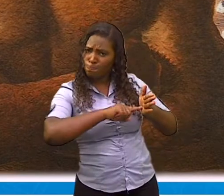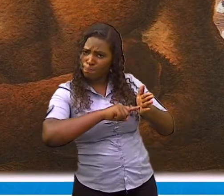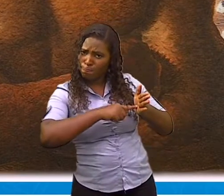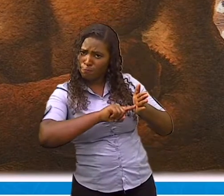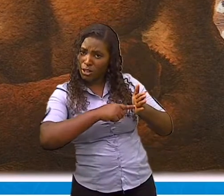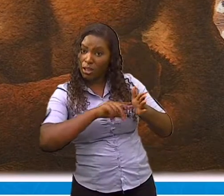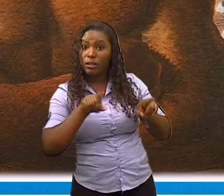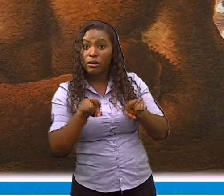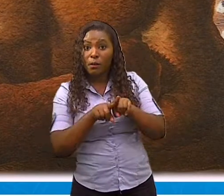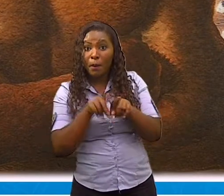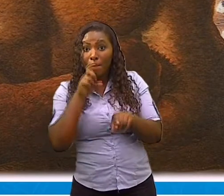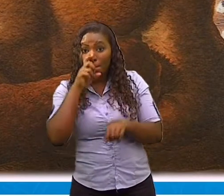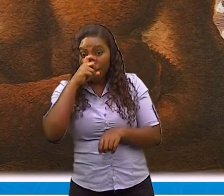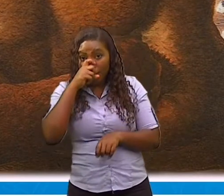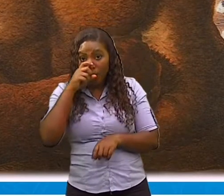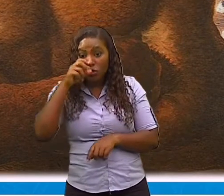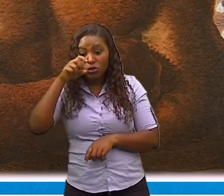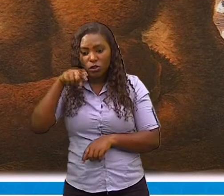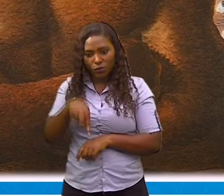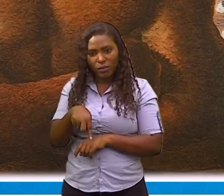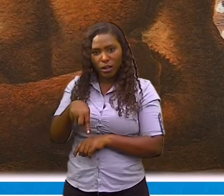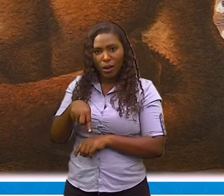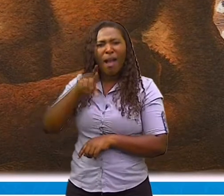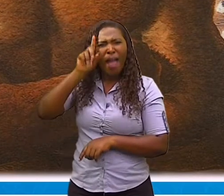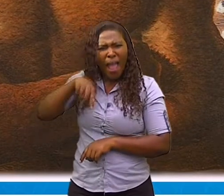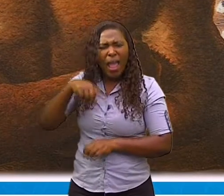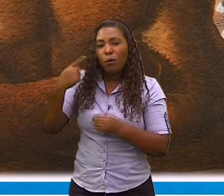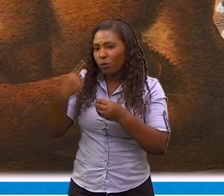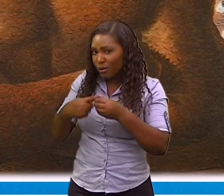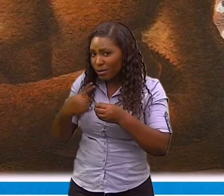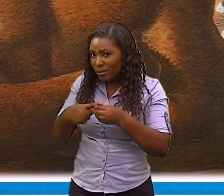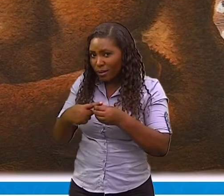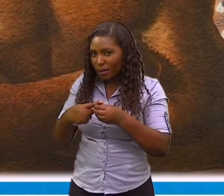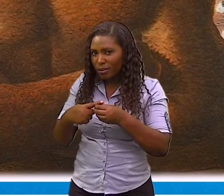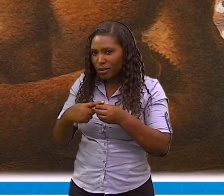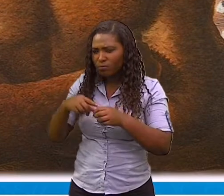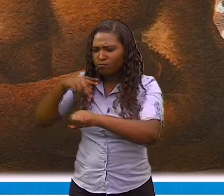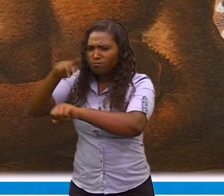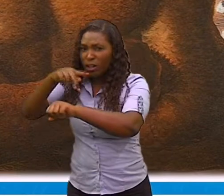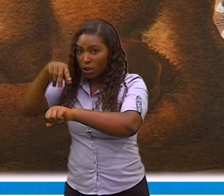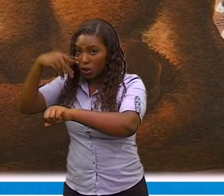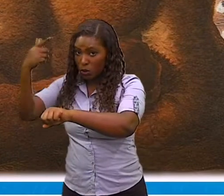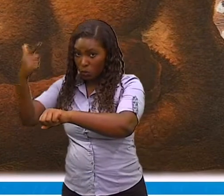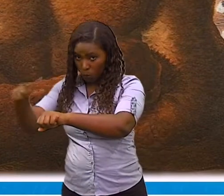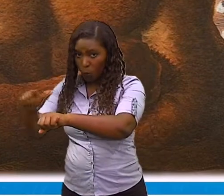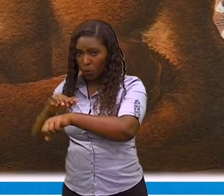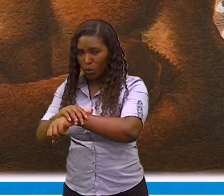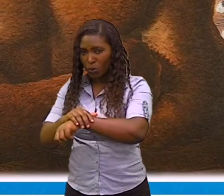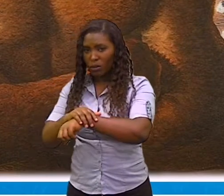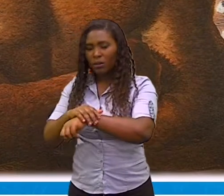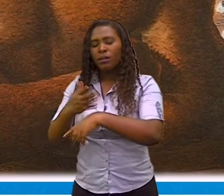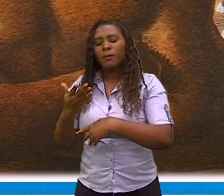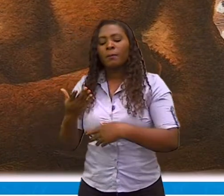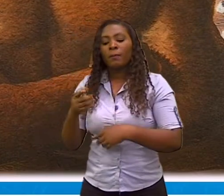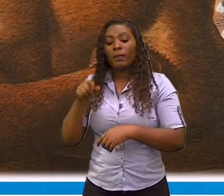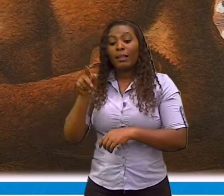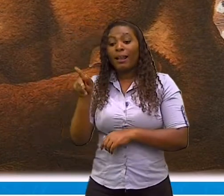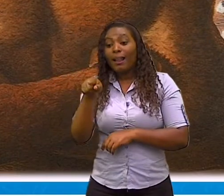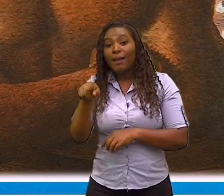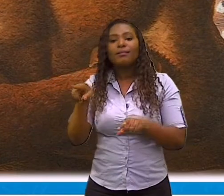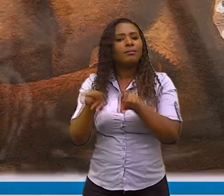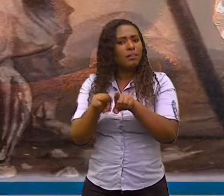A estada pela América Latina se estende quando Portinari exila-se no Uruguai por motivos políticos, na época da